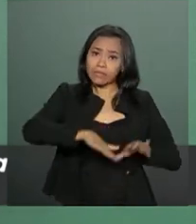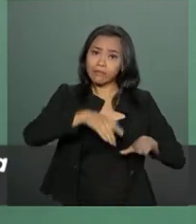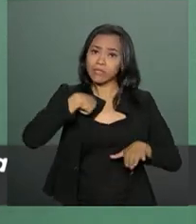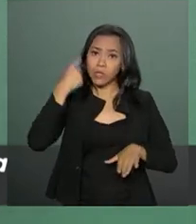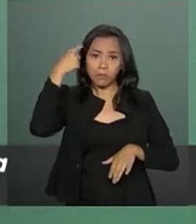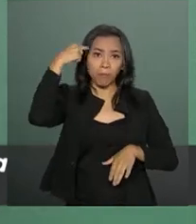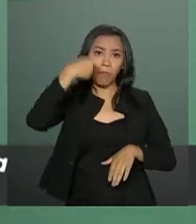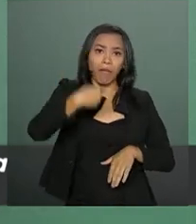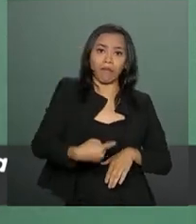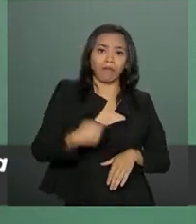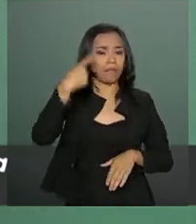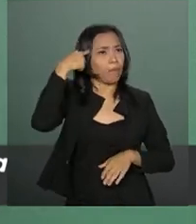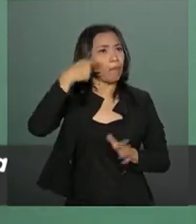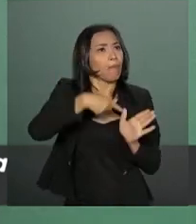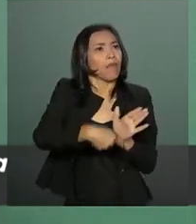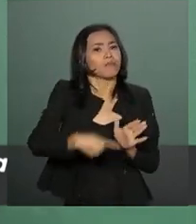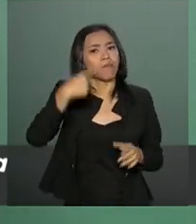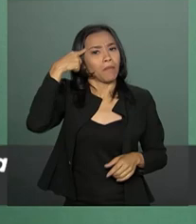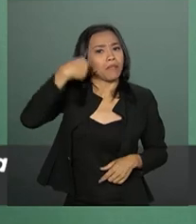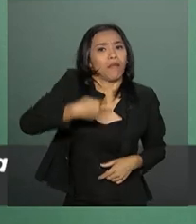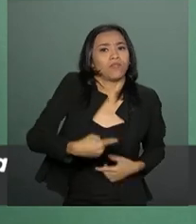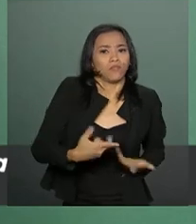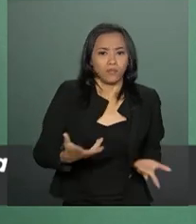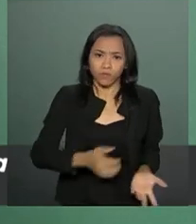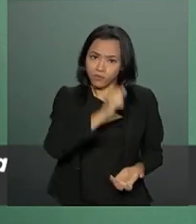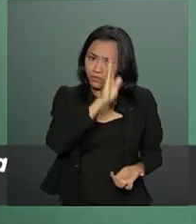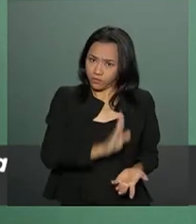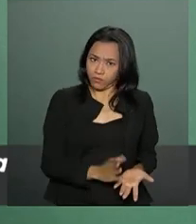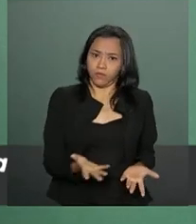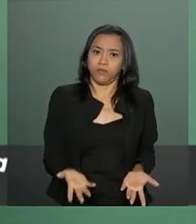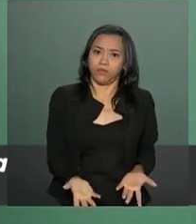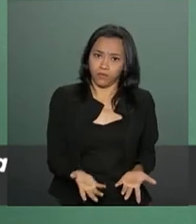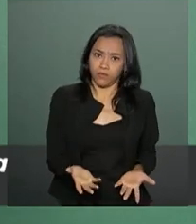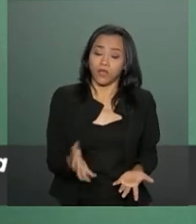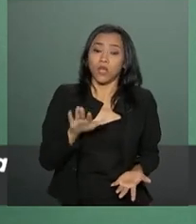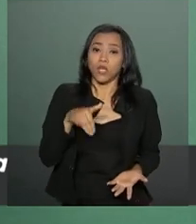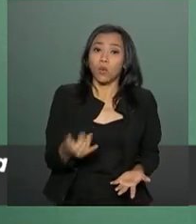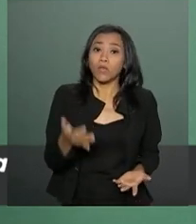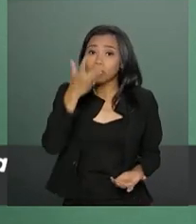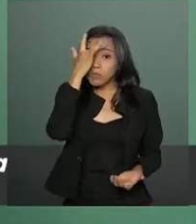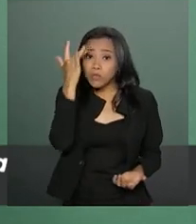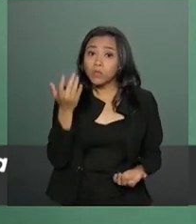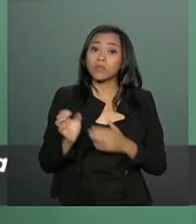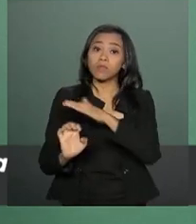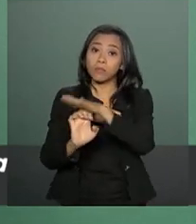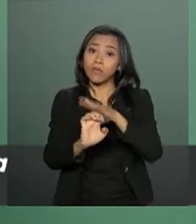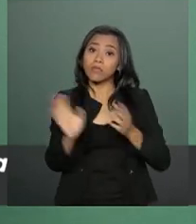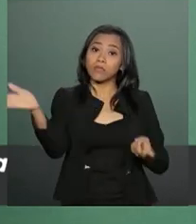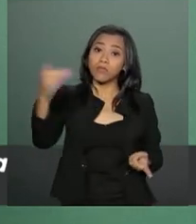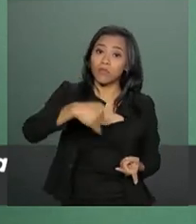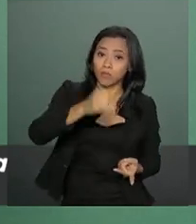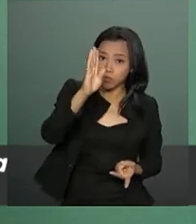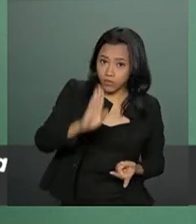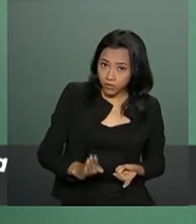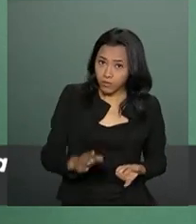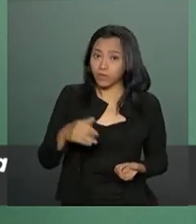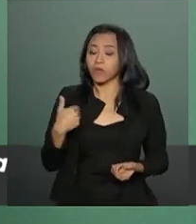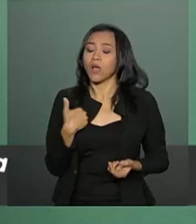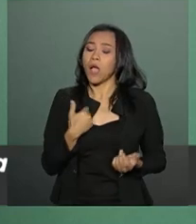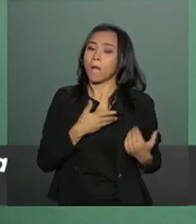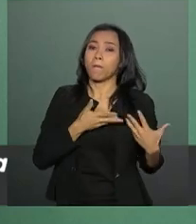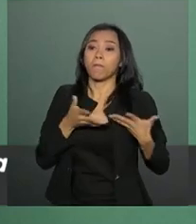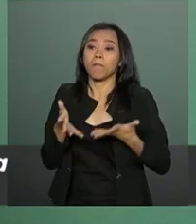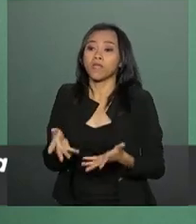mesma curiosa quando você verifica os investidores estrangeiros no brasil quando você vai a senhor